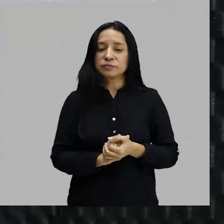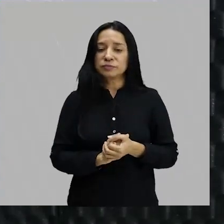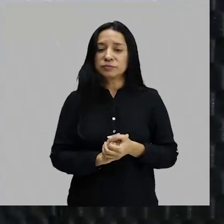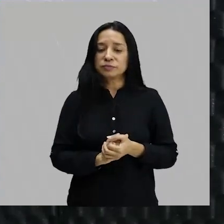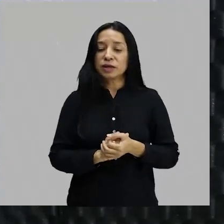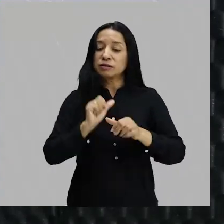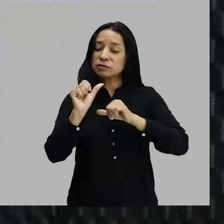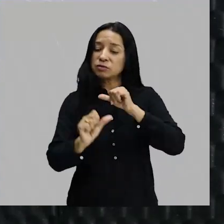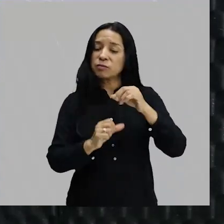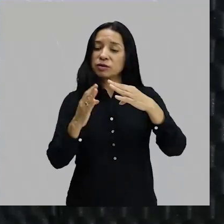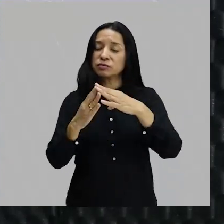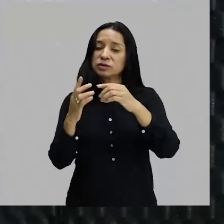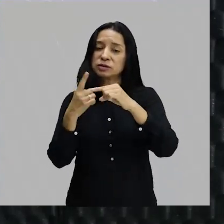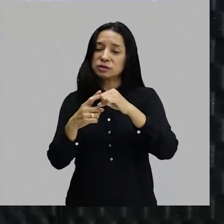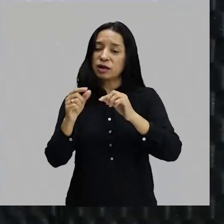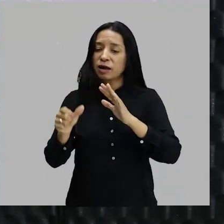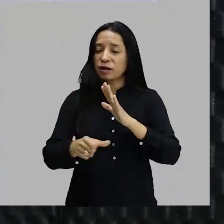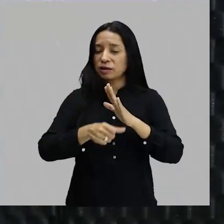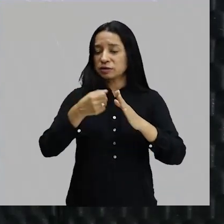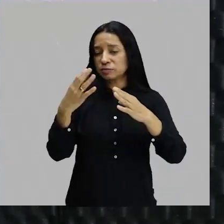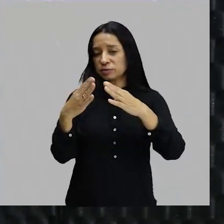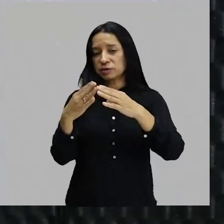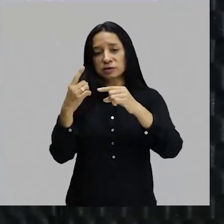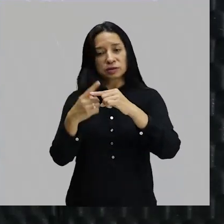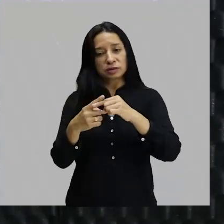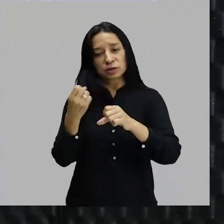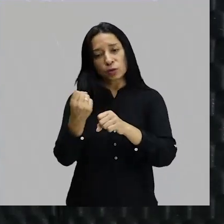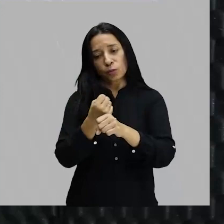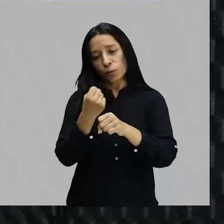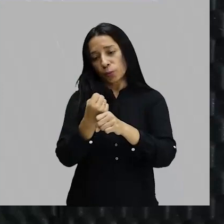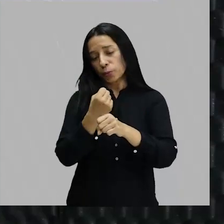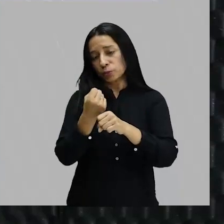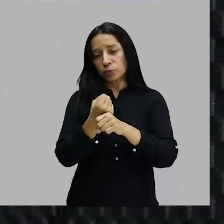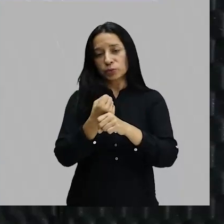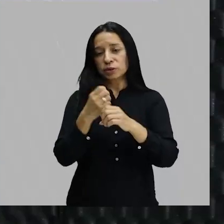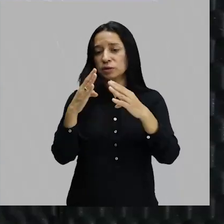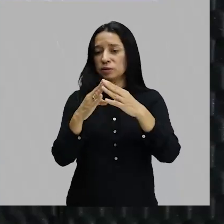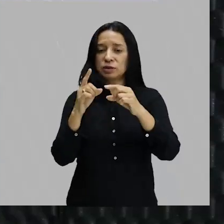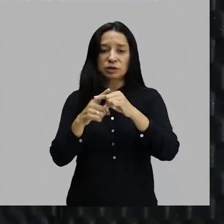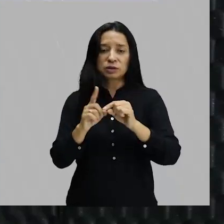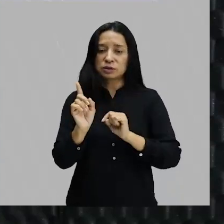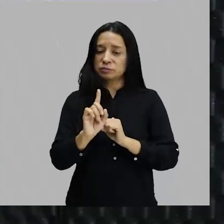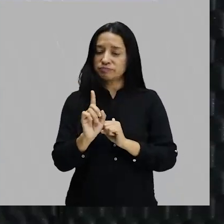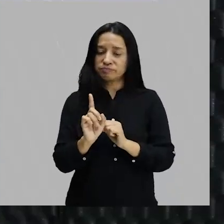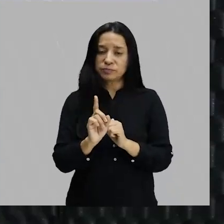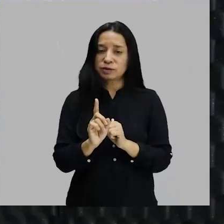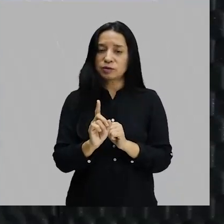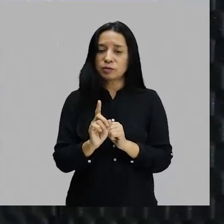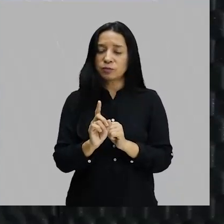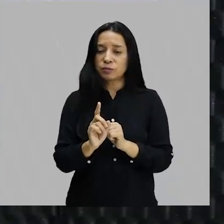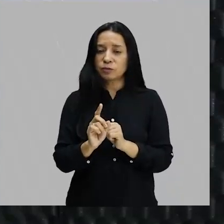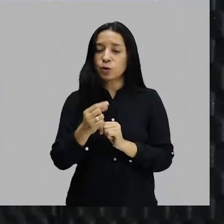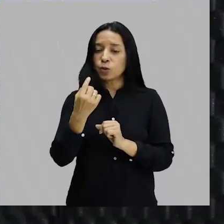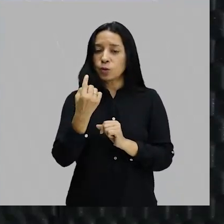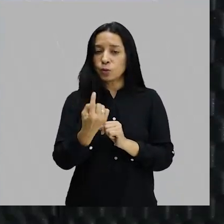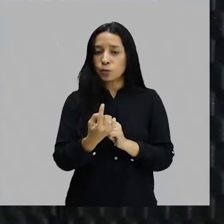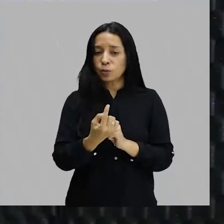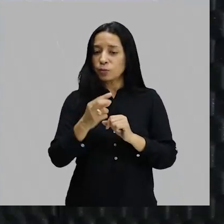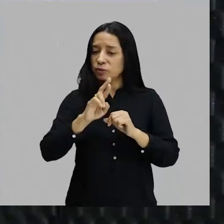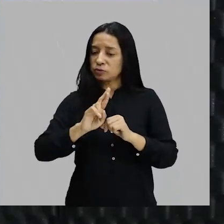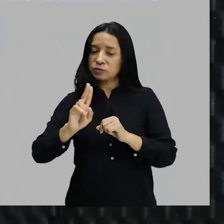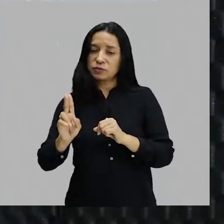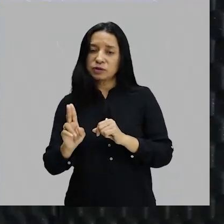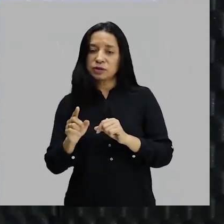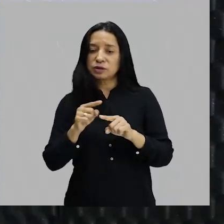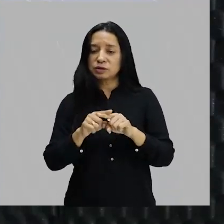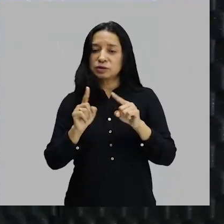igreja. Pois é, as primeiras igrejas que a gente tem não foram construídas para serem igrejas. Um capítulo só dessa situação é que difere, mas a gente